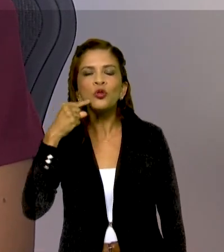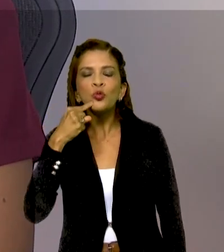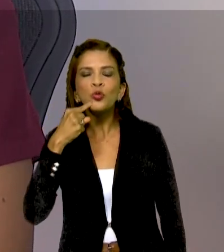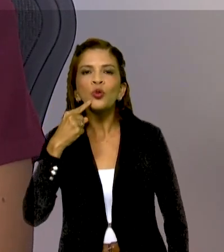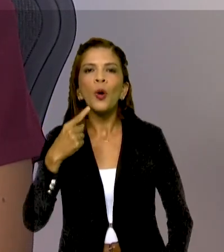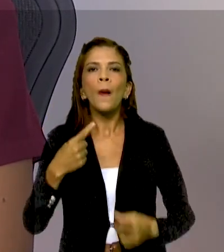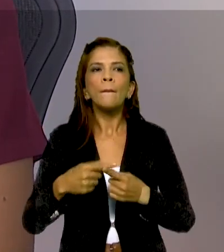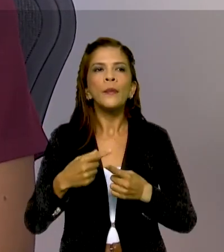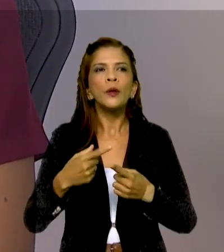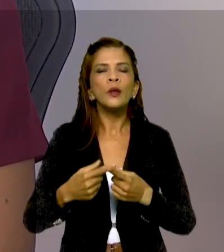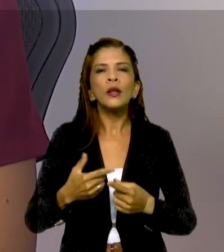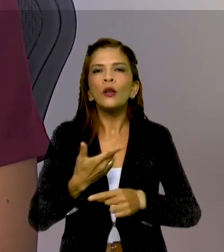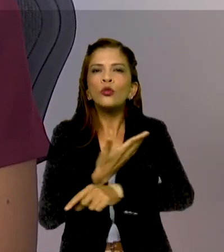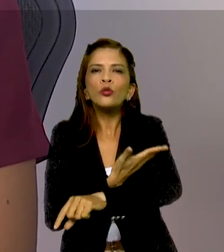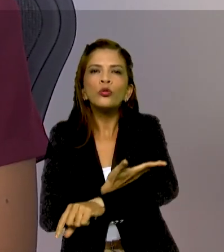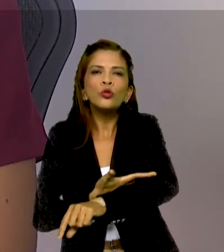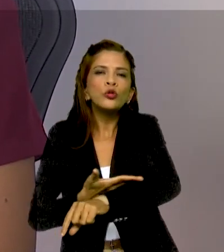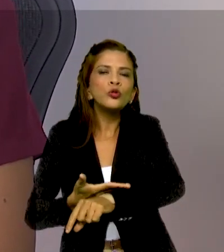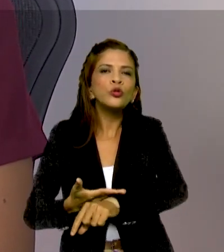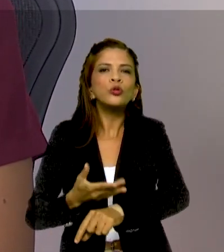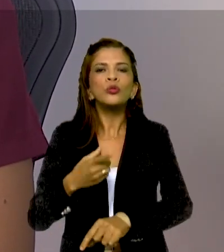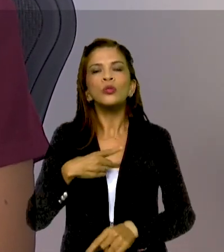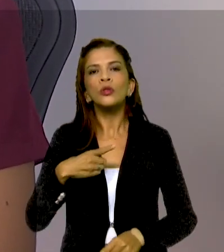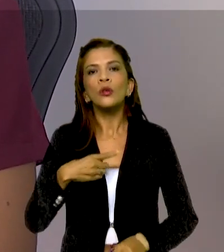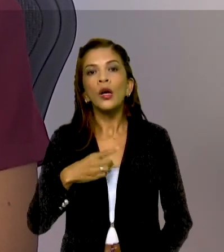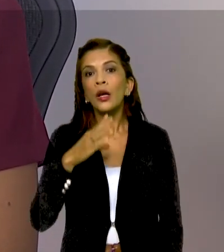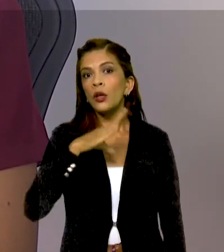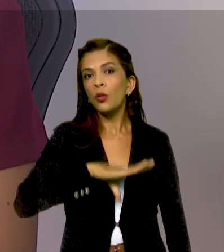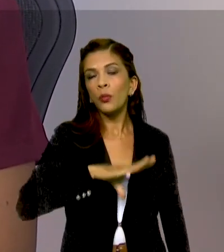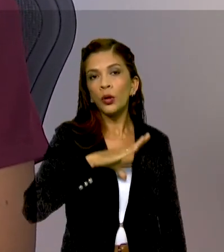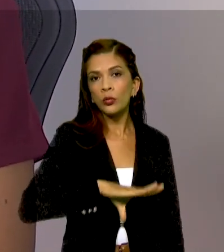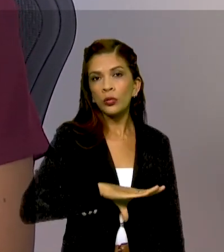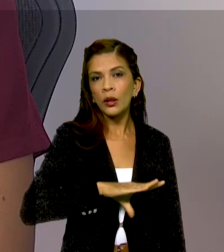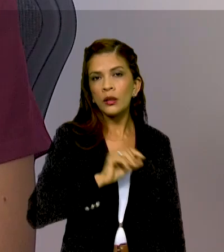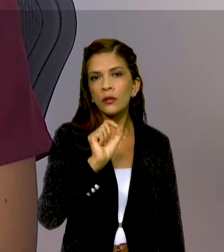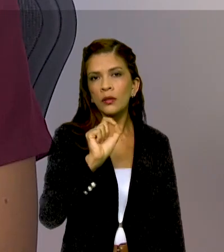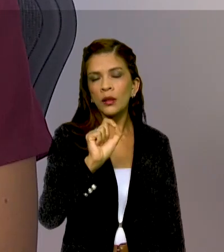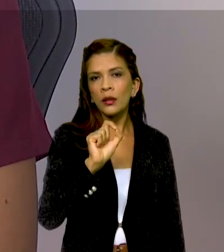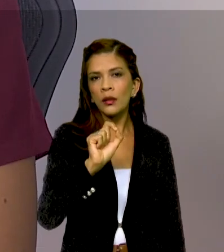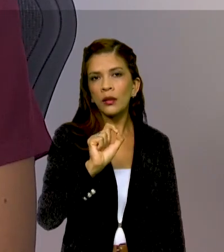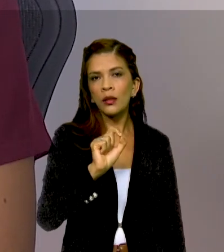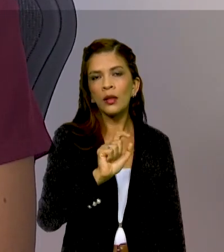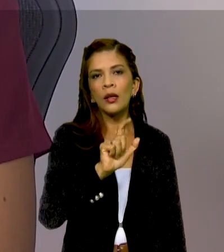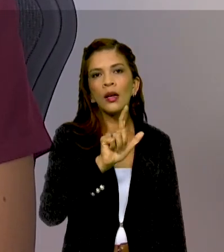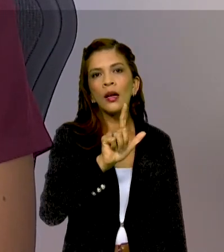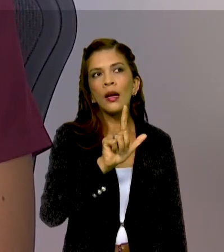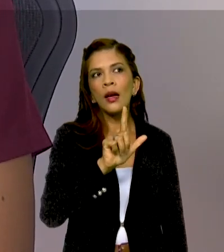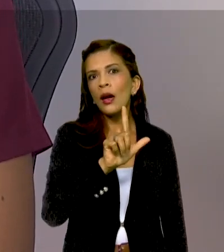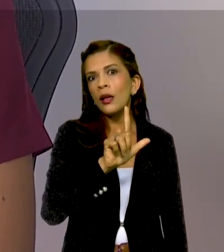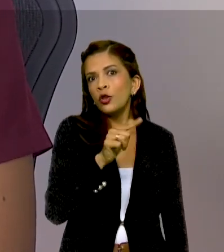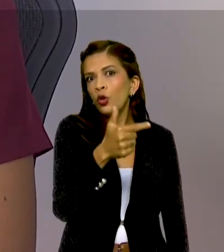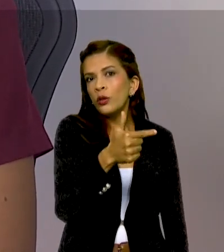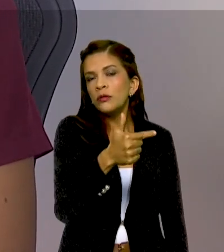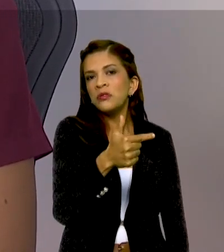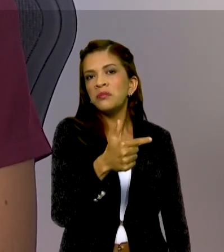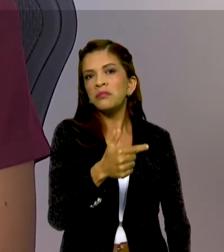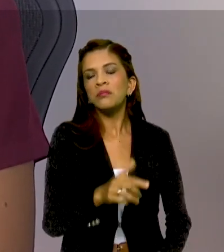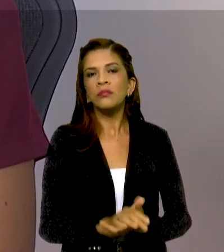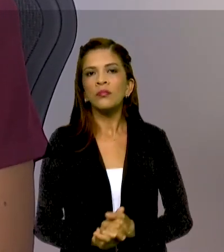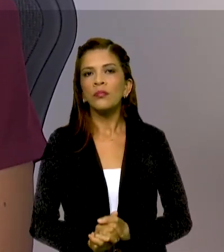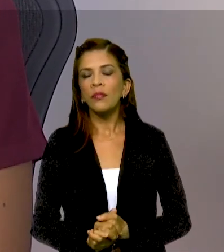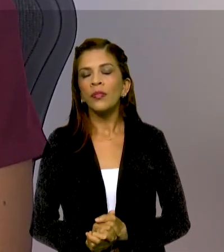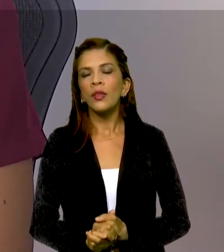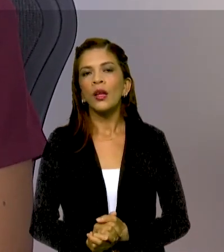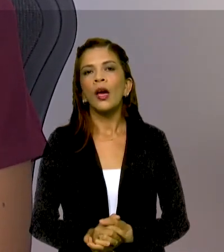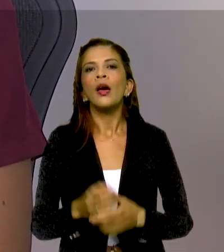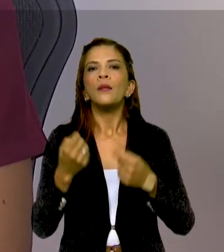vontade em utilizar. E a língua portuguesa vai ser uma língua como se fosse uma língua estrangeira para ele. Então, ele vai